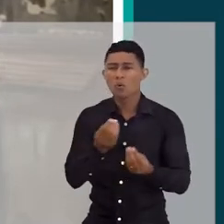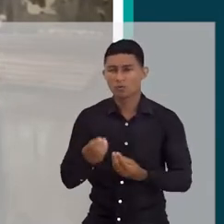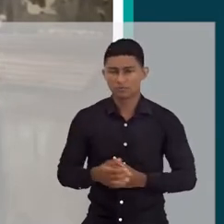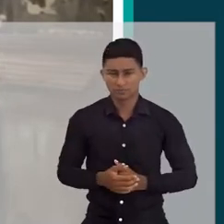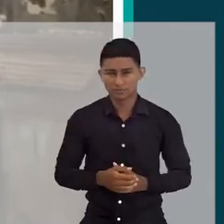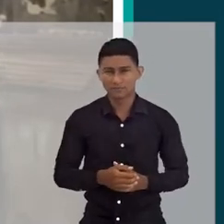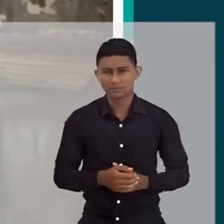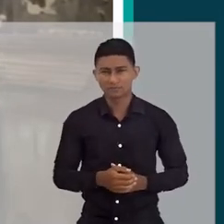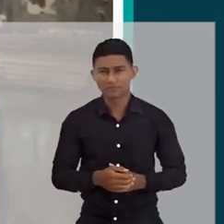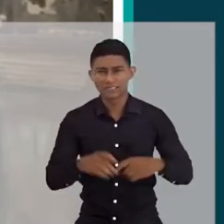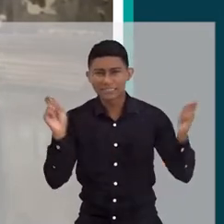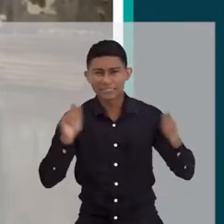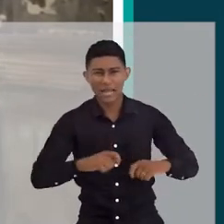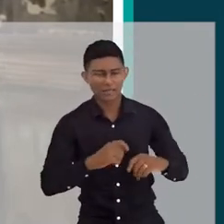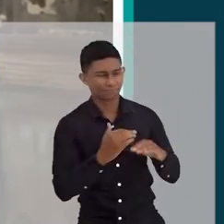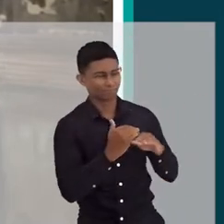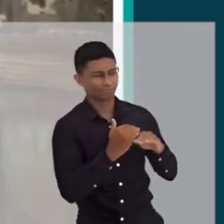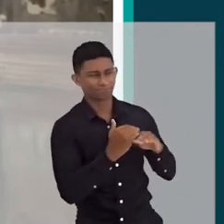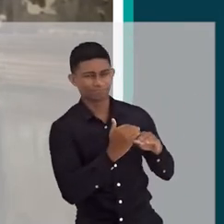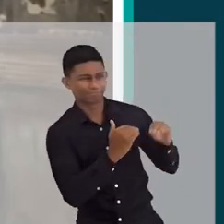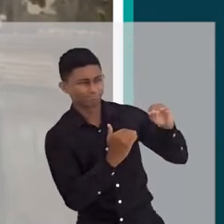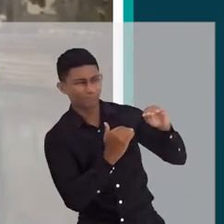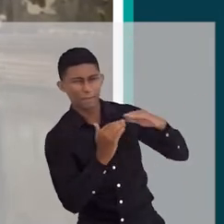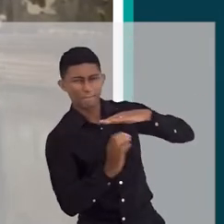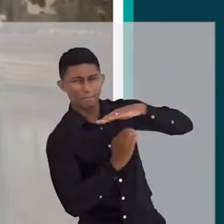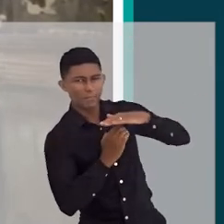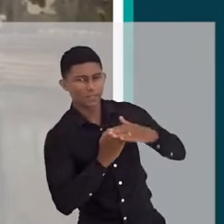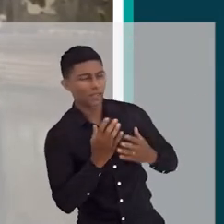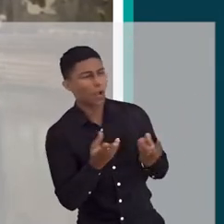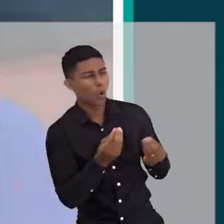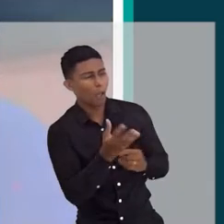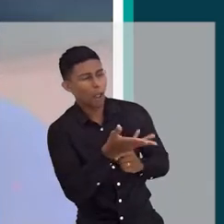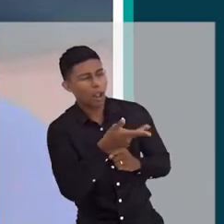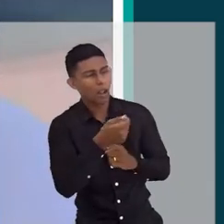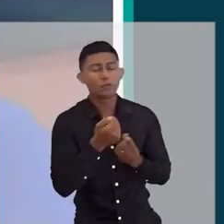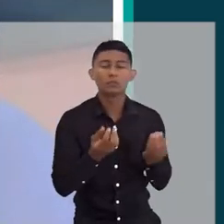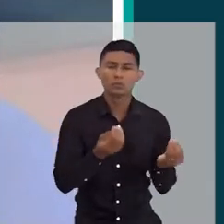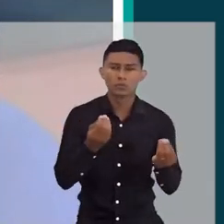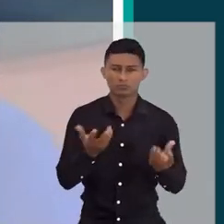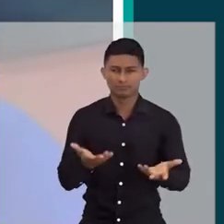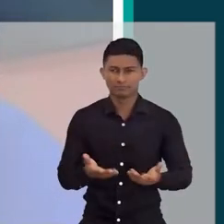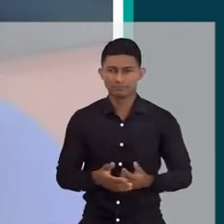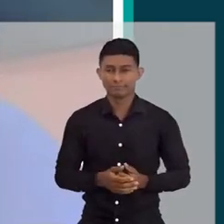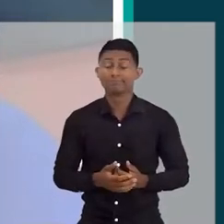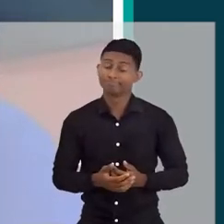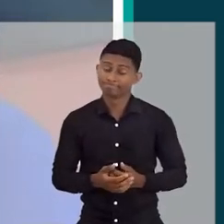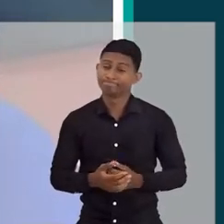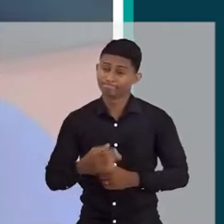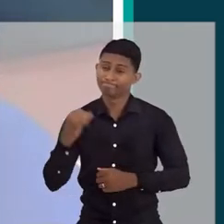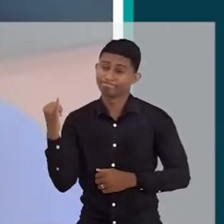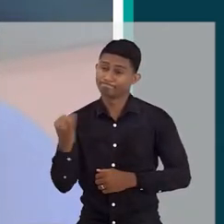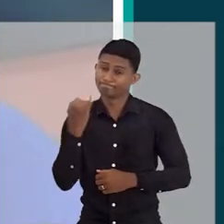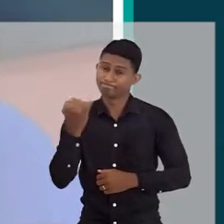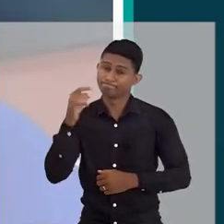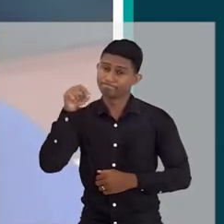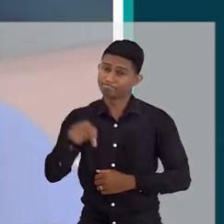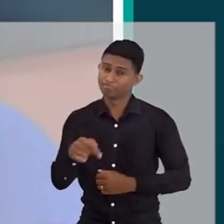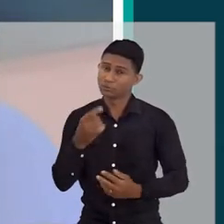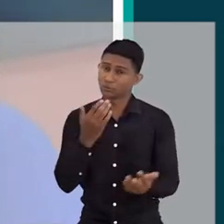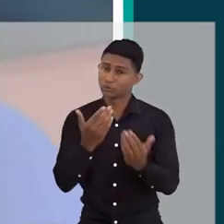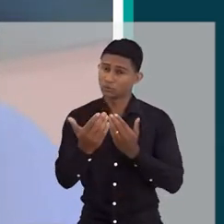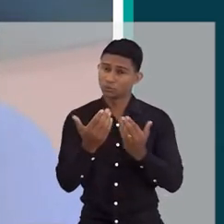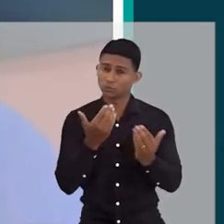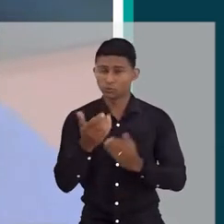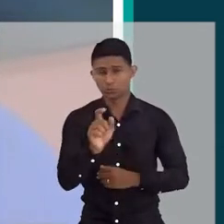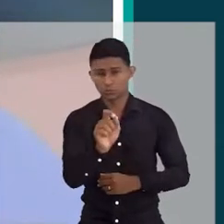processo, como que você convence as marcas nesse sentido. É importante a gente dialogar aqui